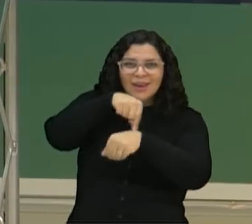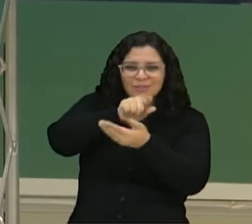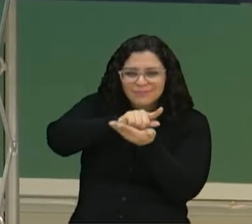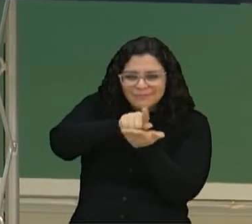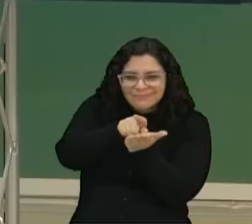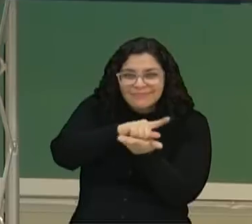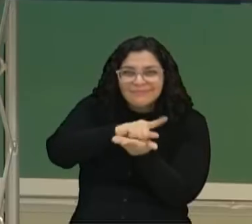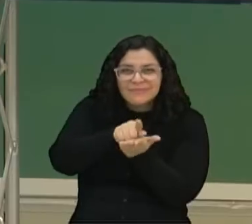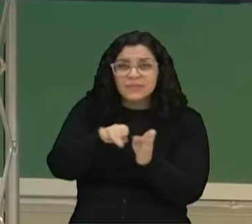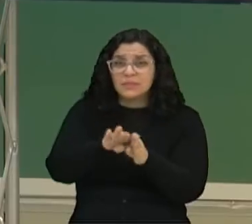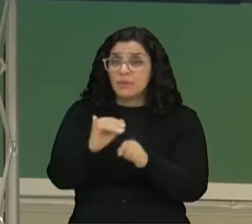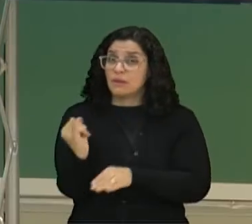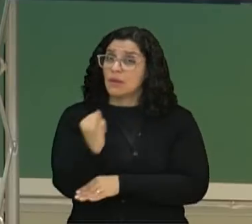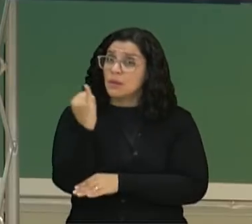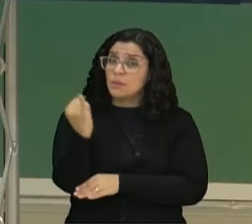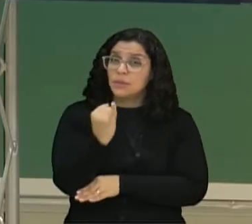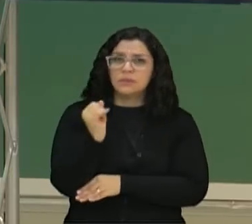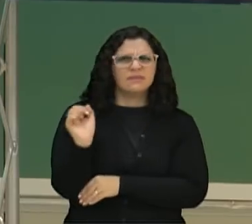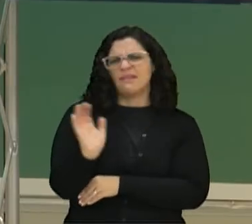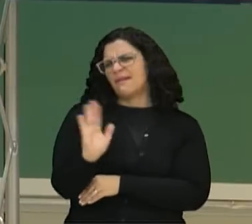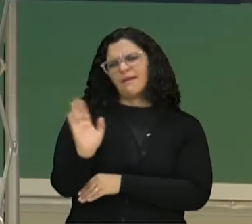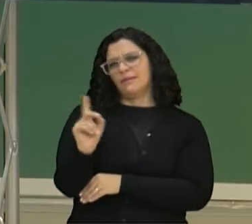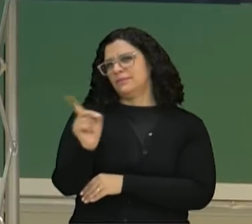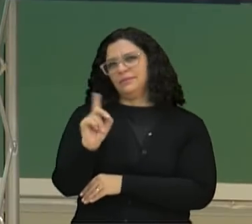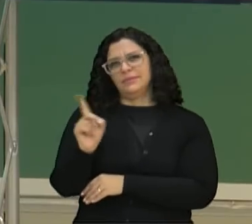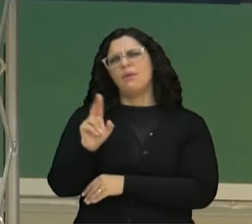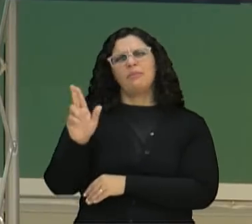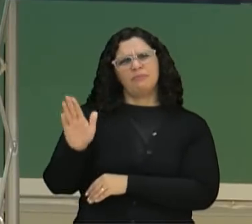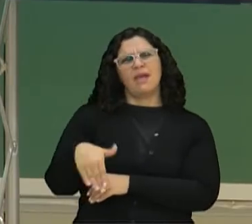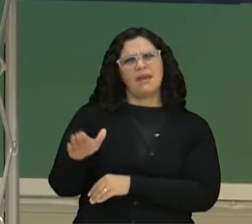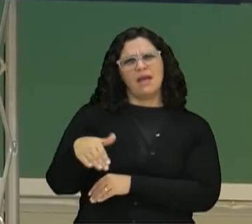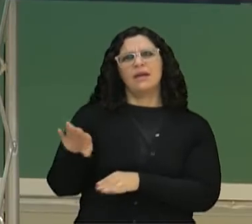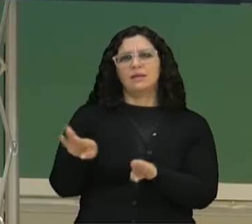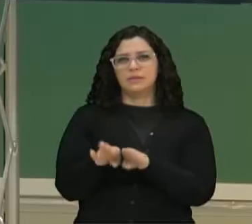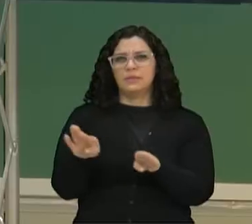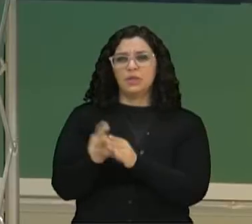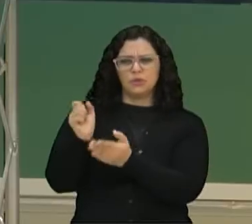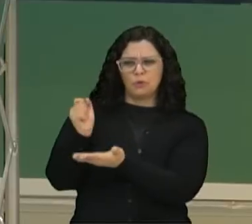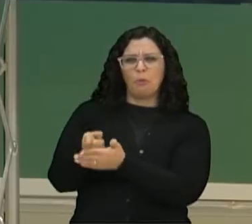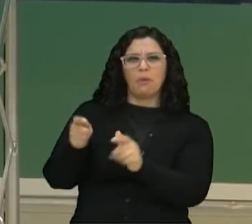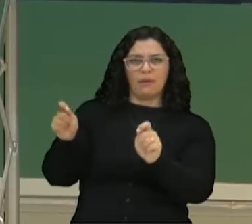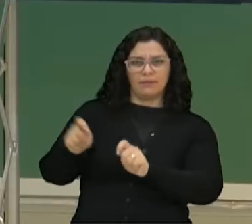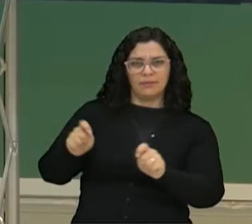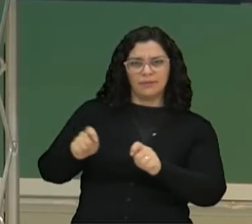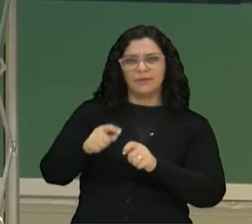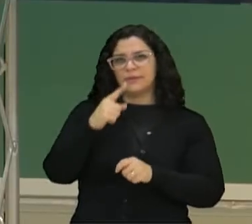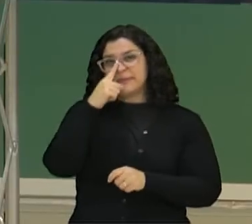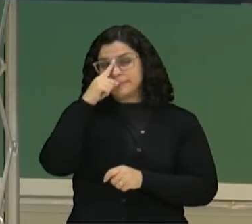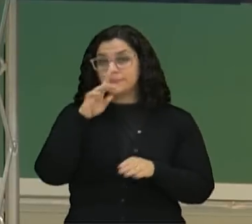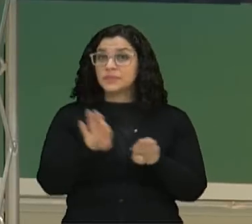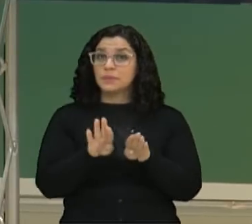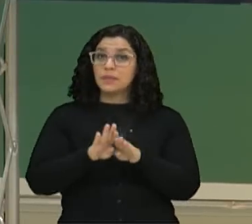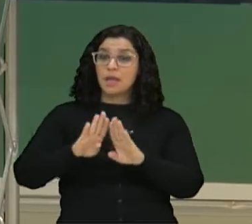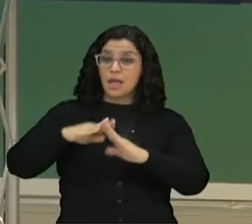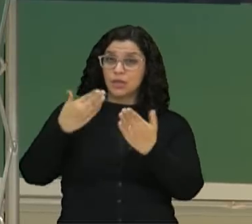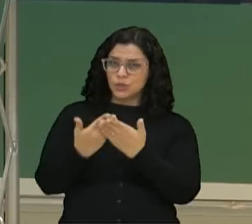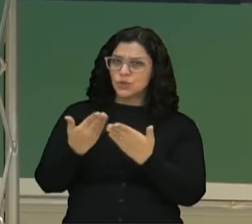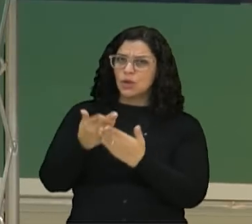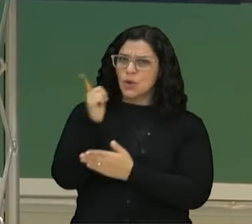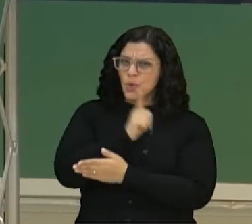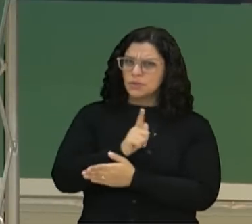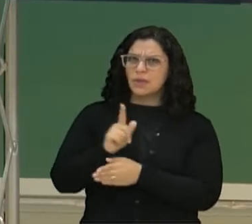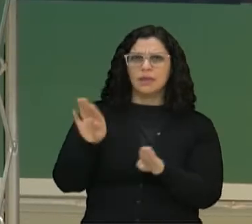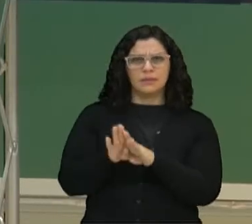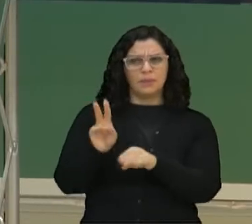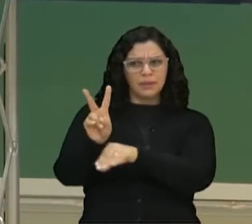importante, não é assim tão caro, né? A gente pode adquirir, né? E mesmo a escola pode conseguir, né?